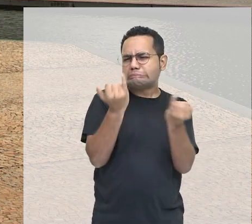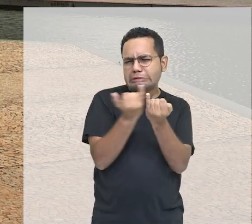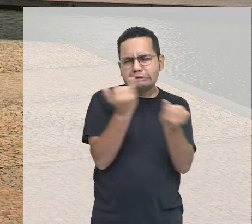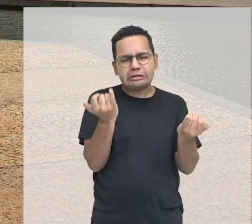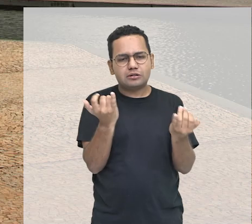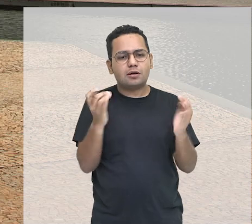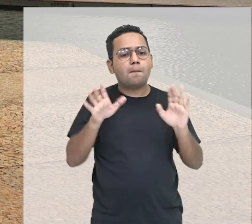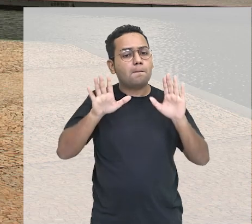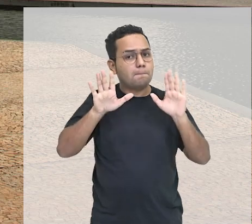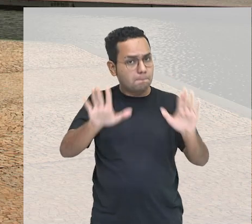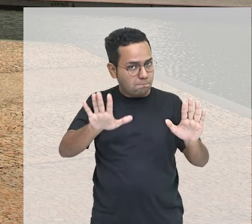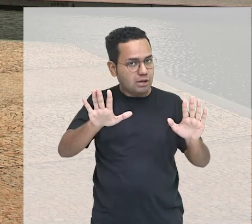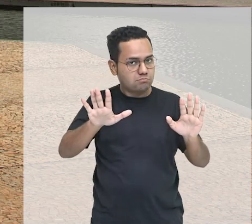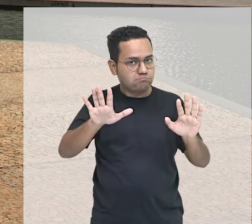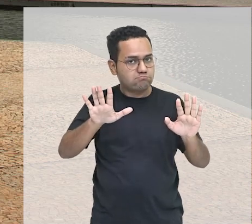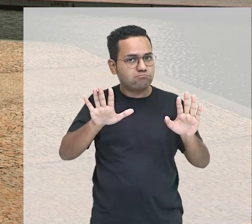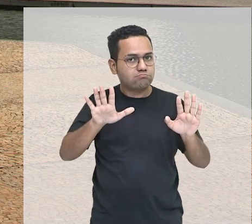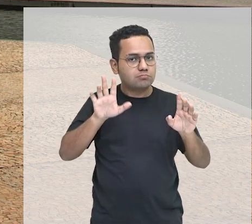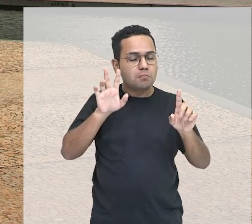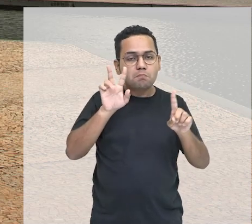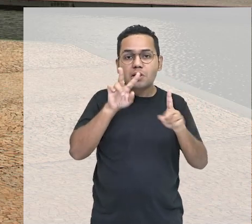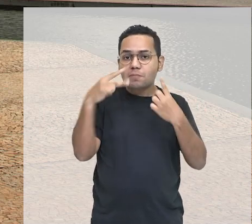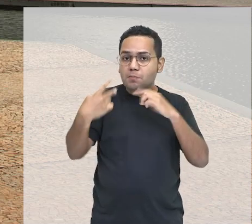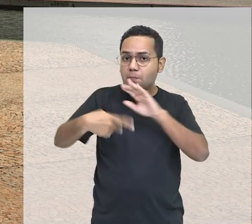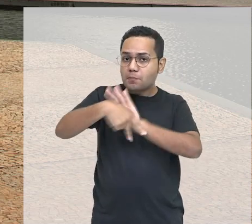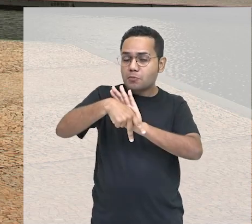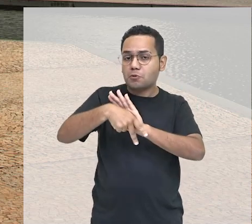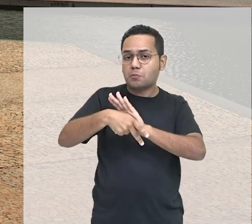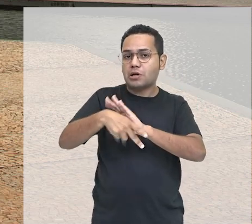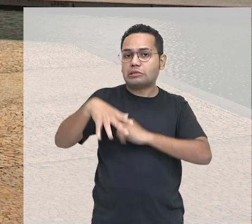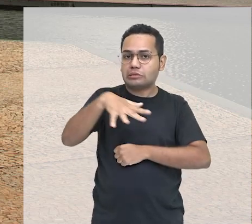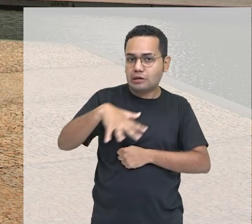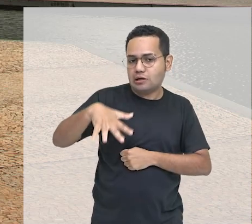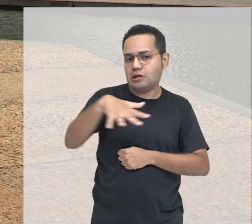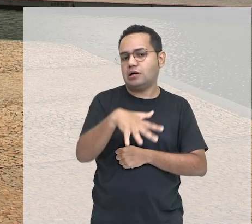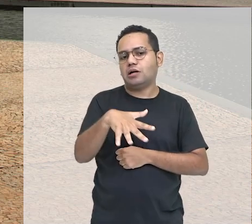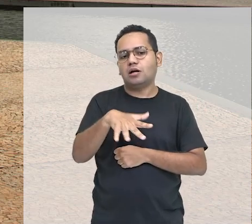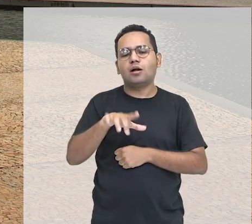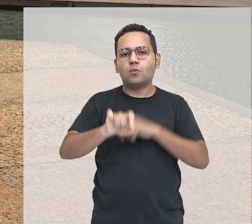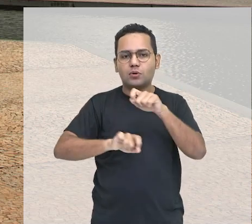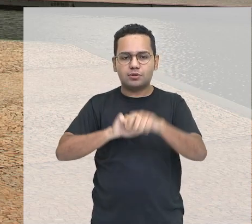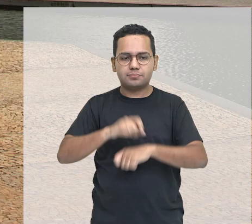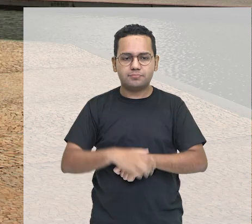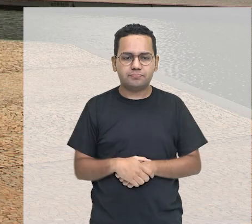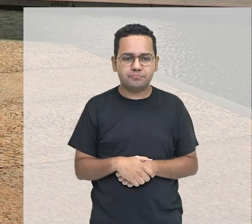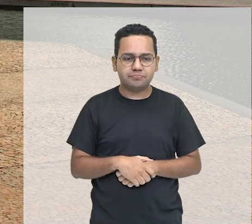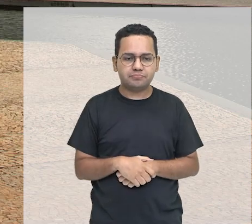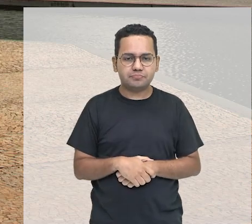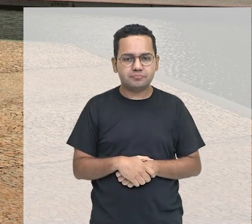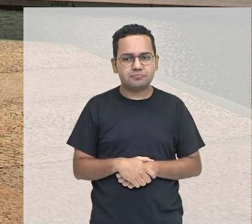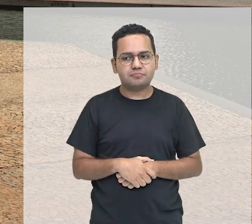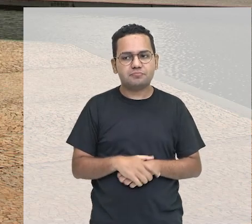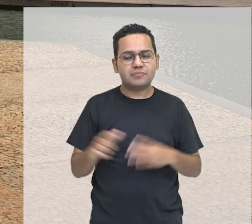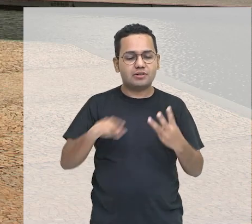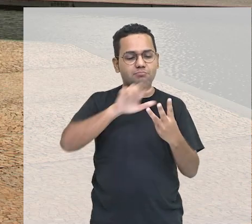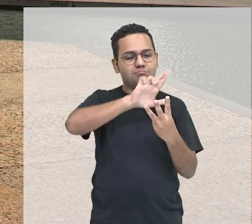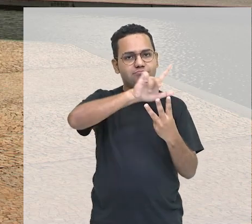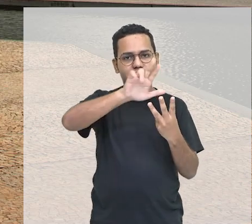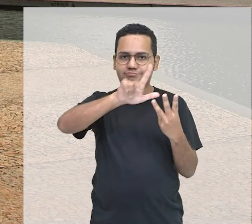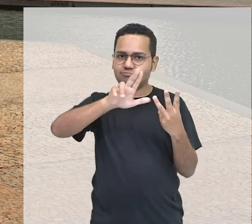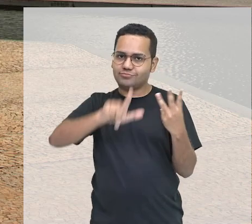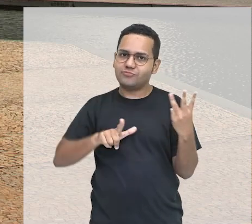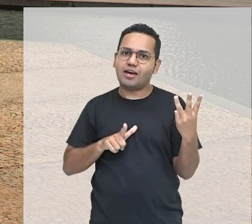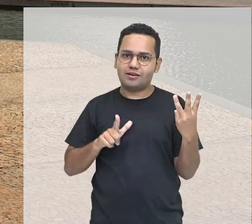todavia, sociologicamente, são analisados como elementos distintos.